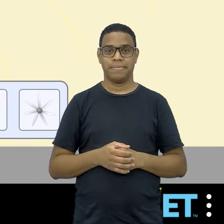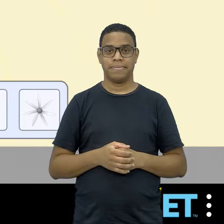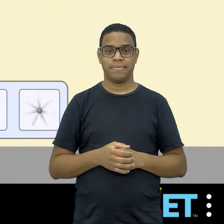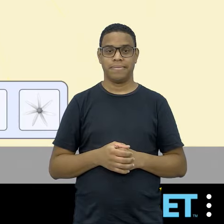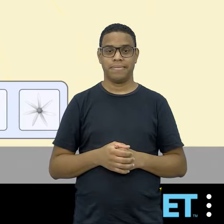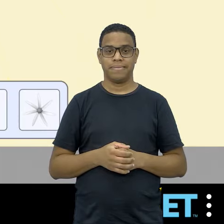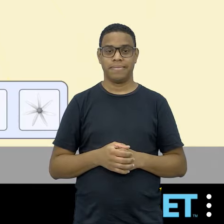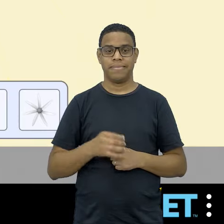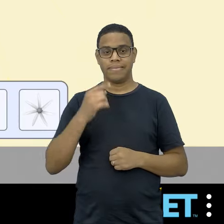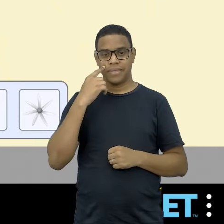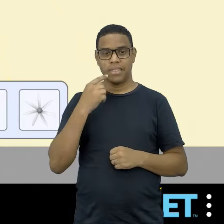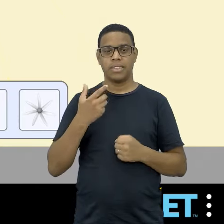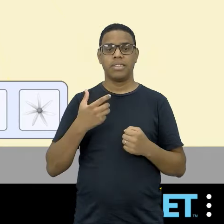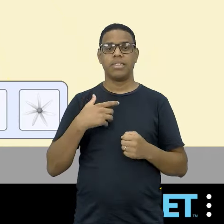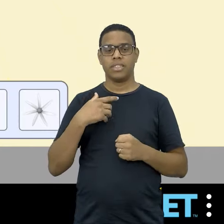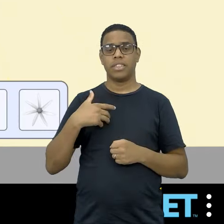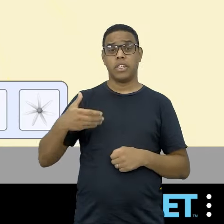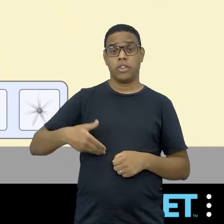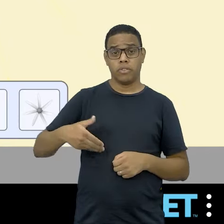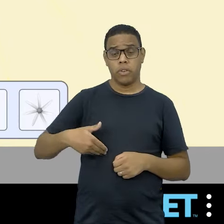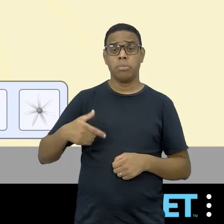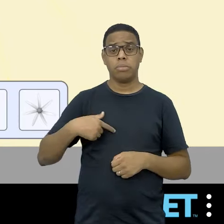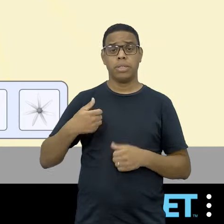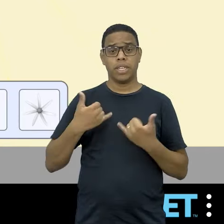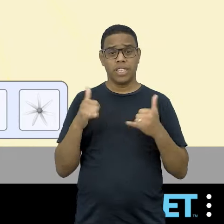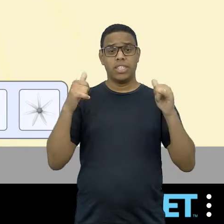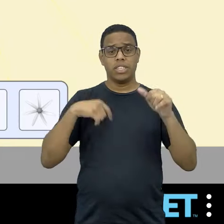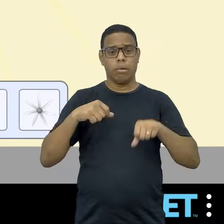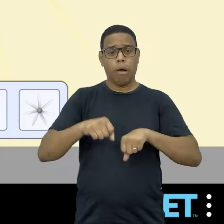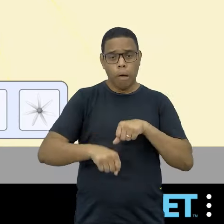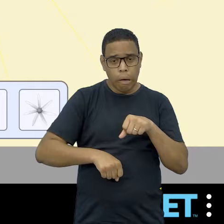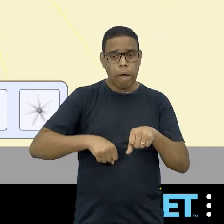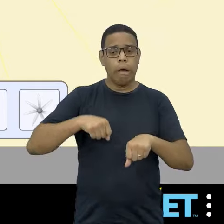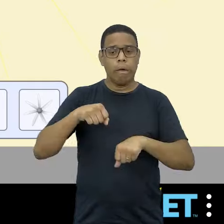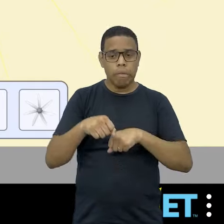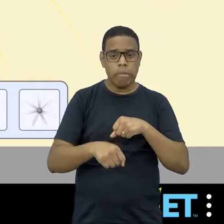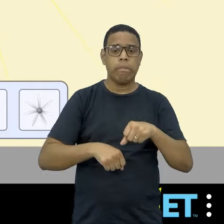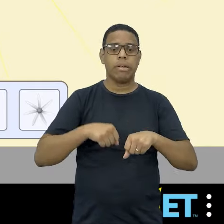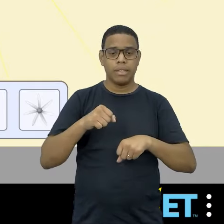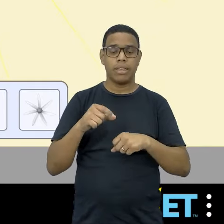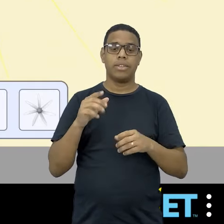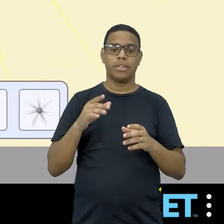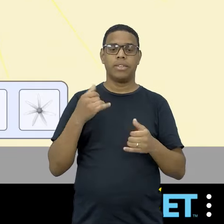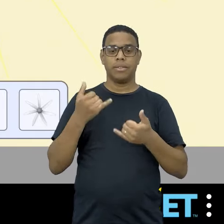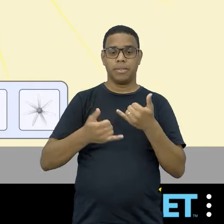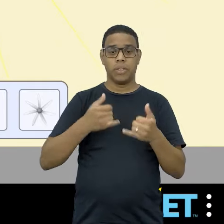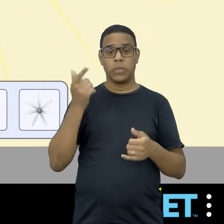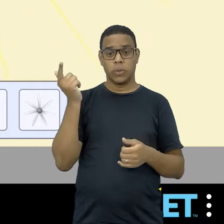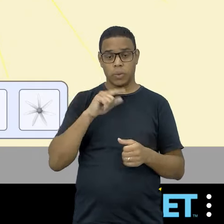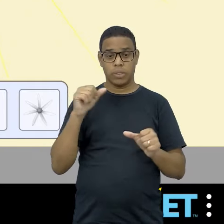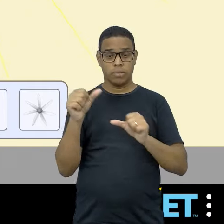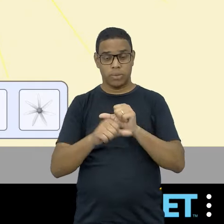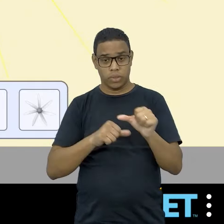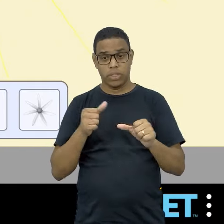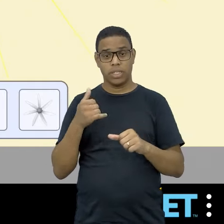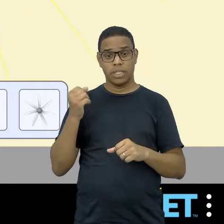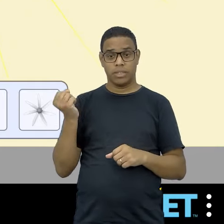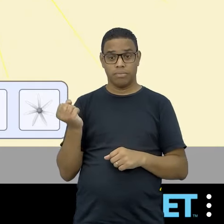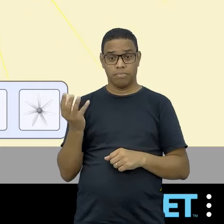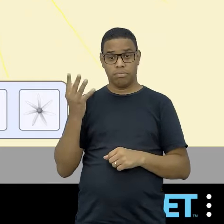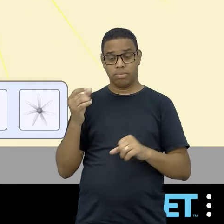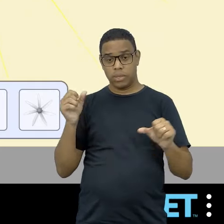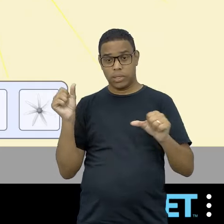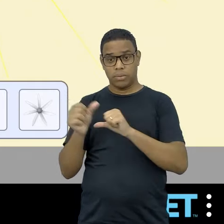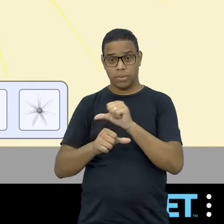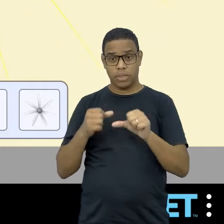Ixi, mas aí o rapaz aqui ficou com fome, que ele precisa de energia também. E aí a gente pode brincar, ó, conseguiu transformar em energia elétrica e